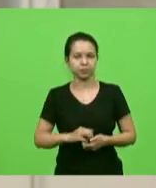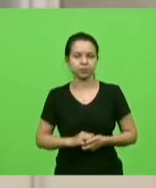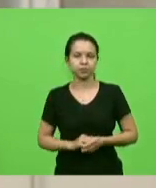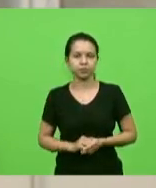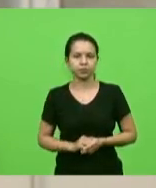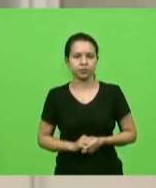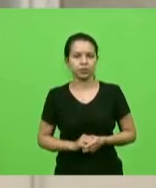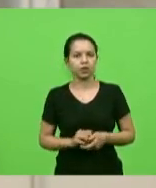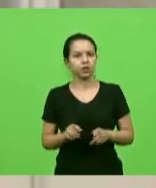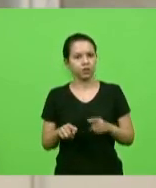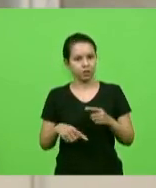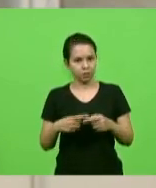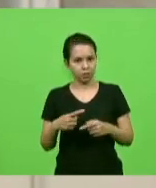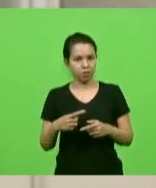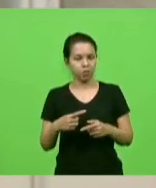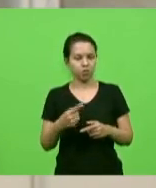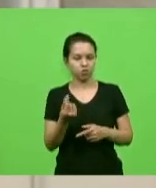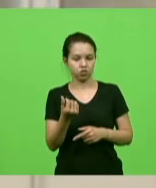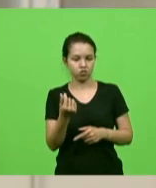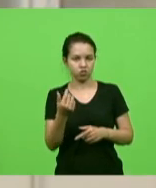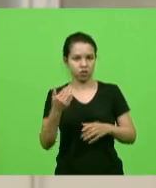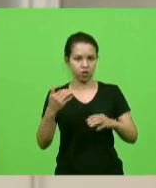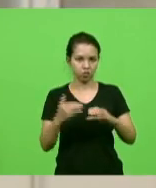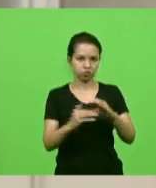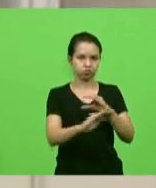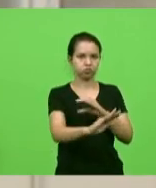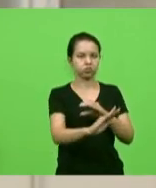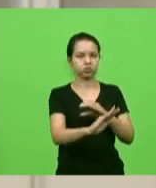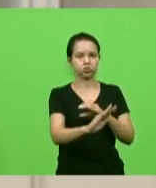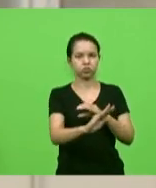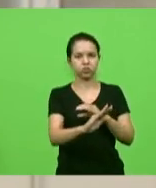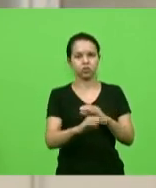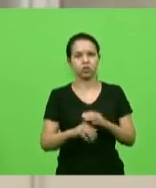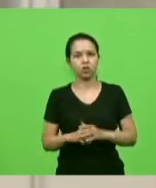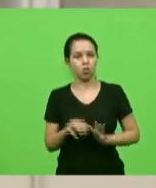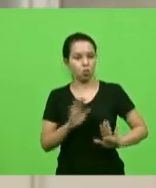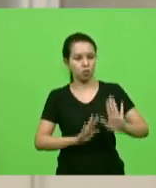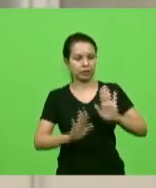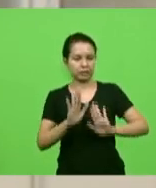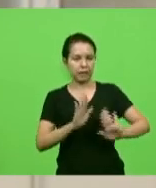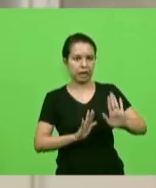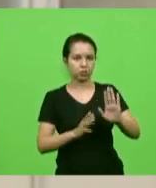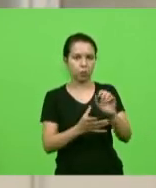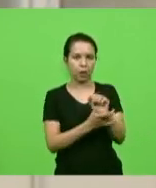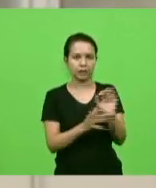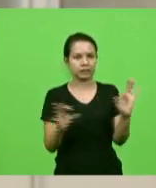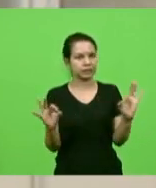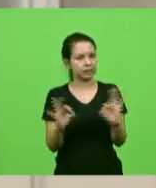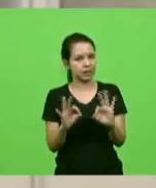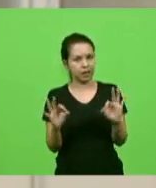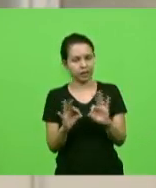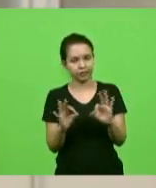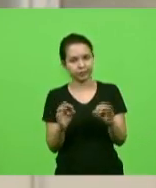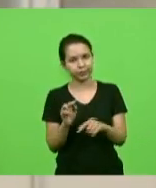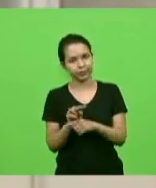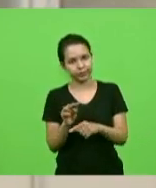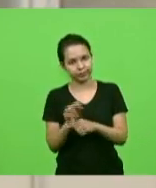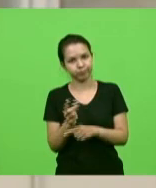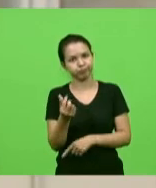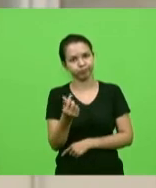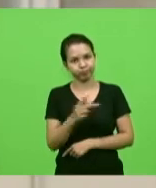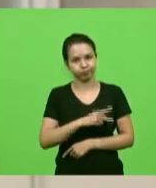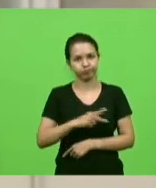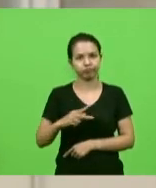efetivou a transferência imediata de valores sem qualquer cautela ou garantia em proteção do